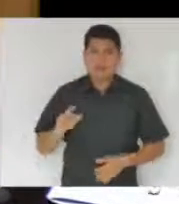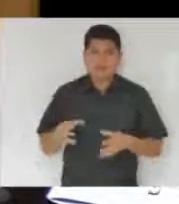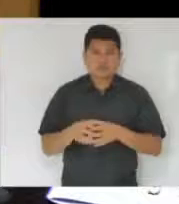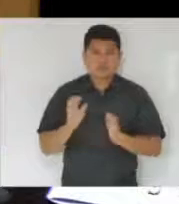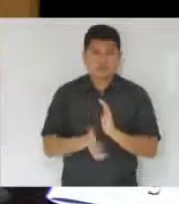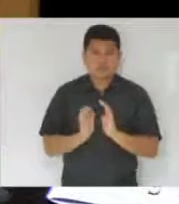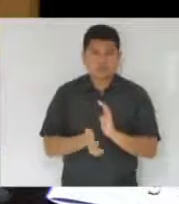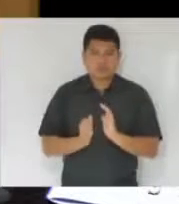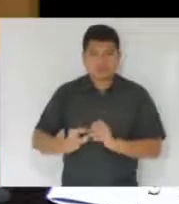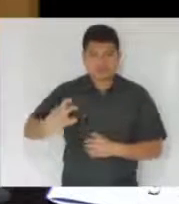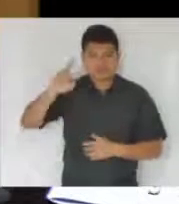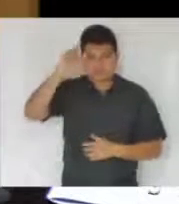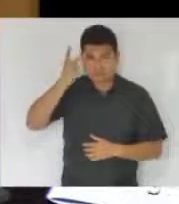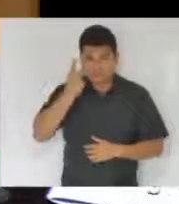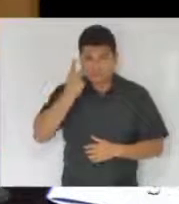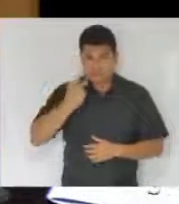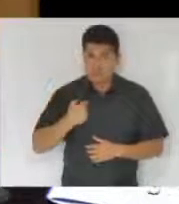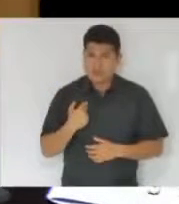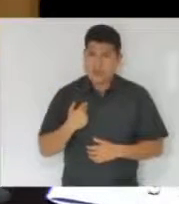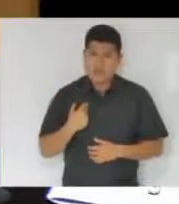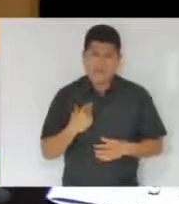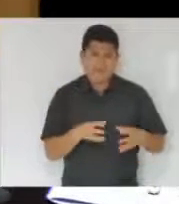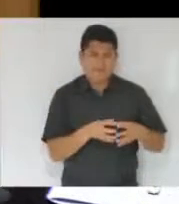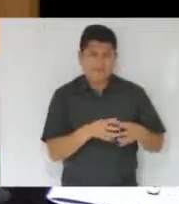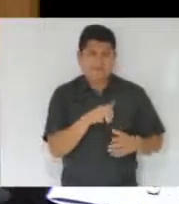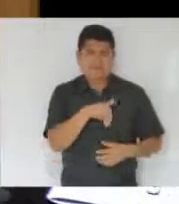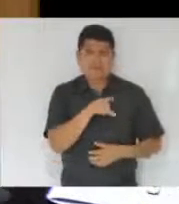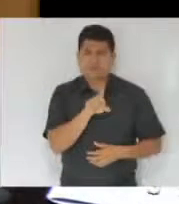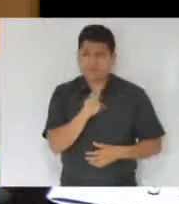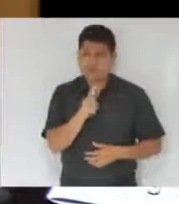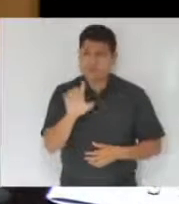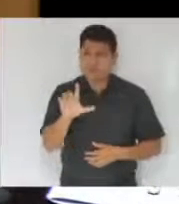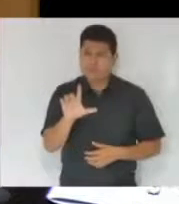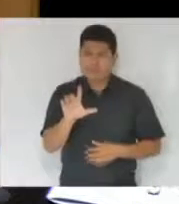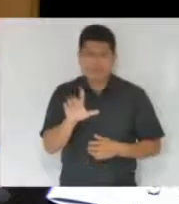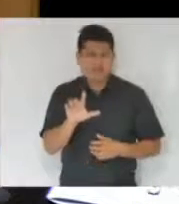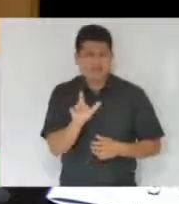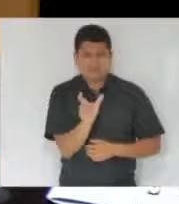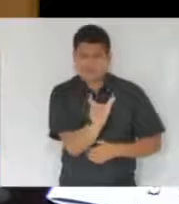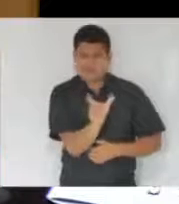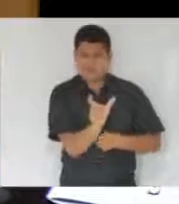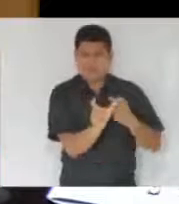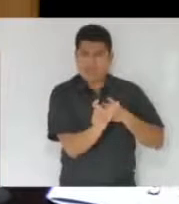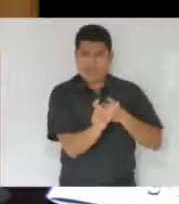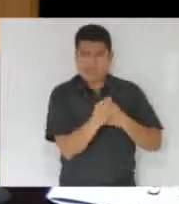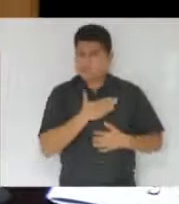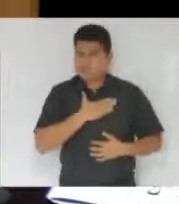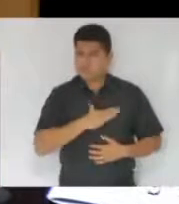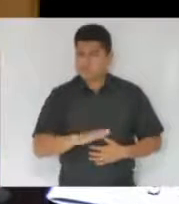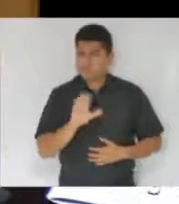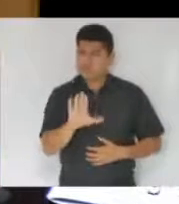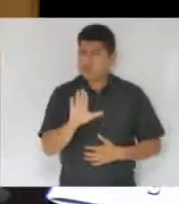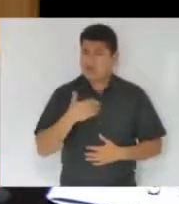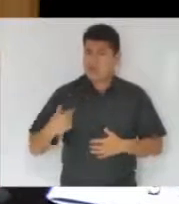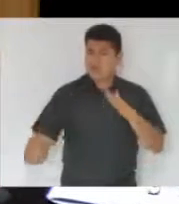questionado, um tal de MBL, é uma sigla que eu não tenho muita simpatia, mas vamos lá. Me